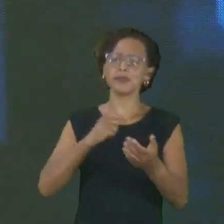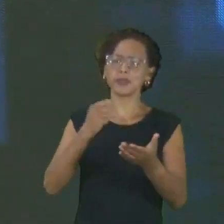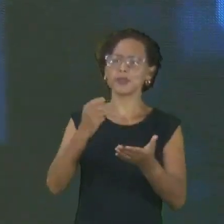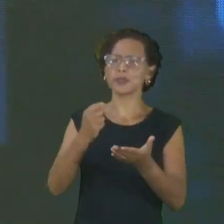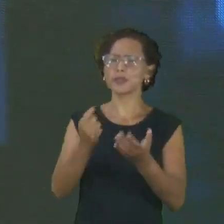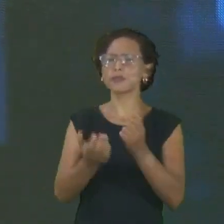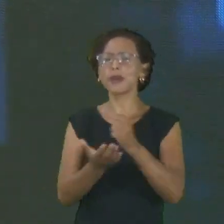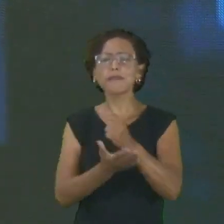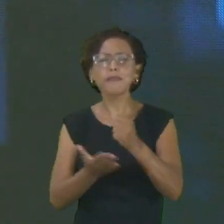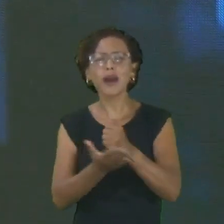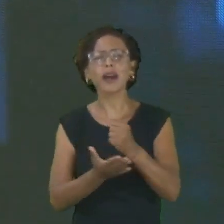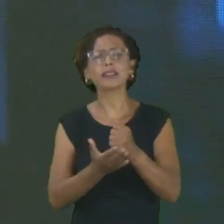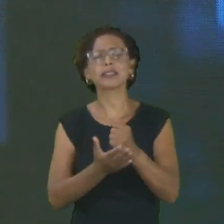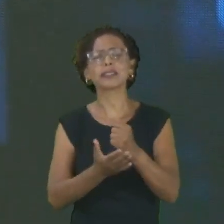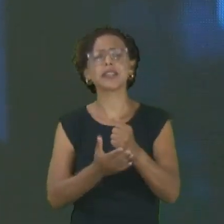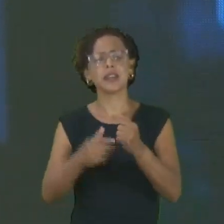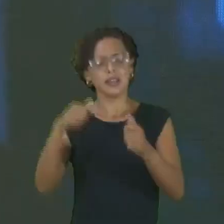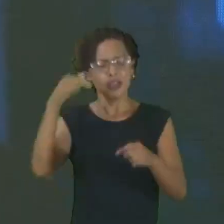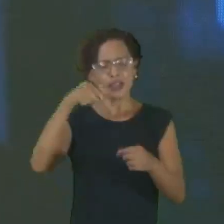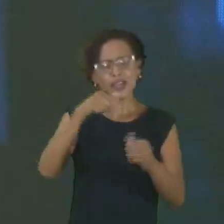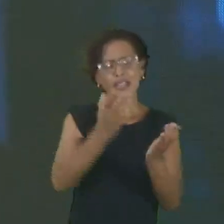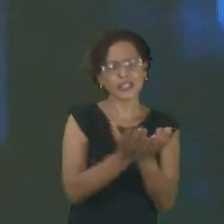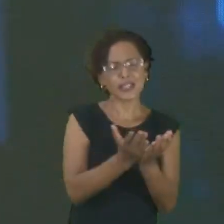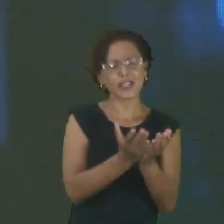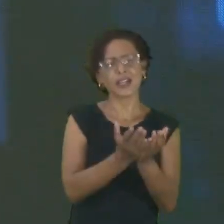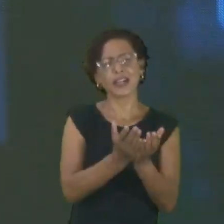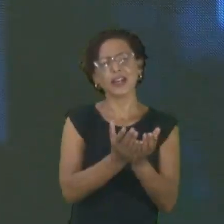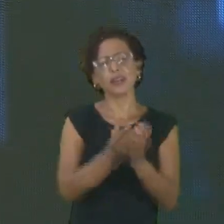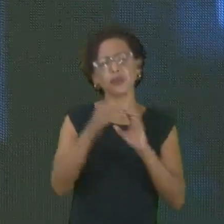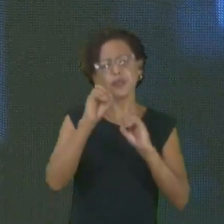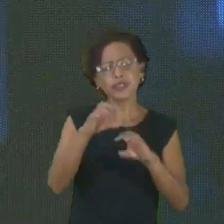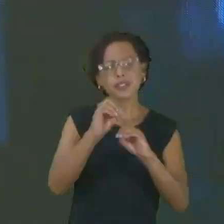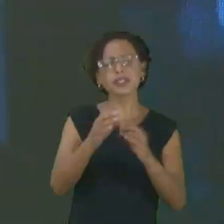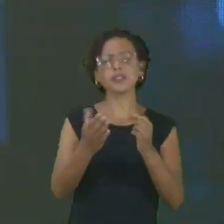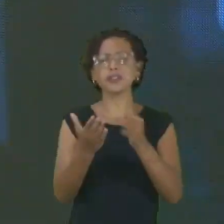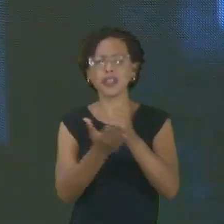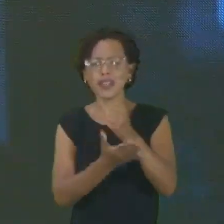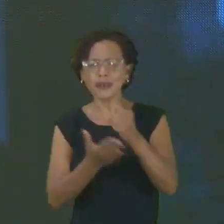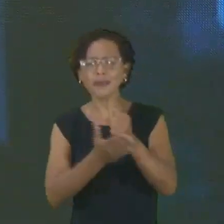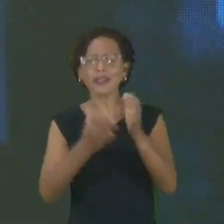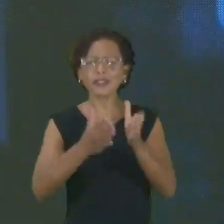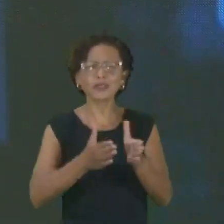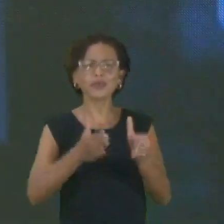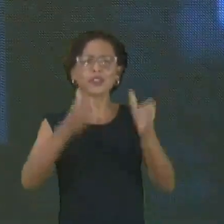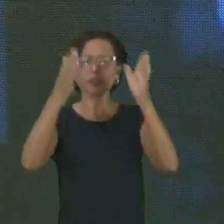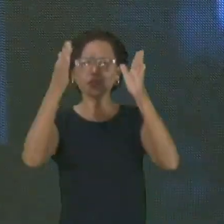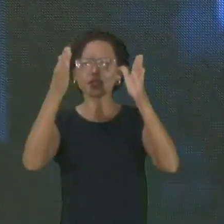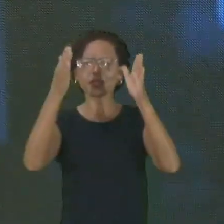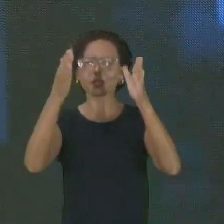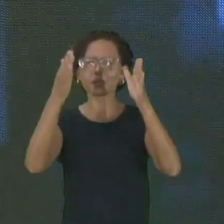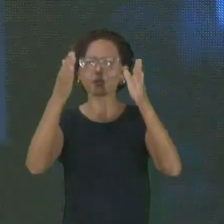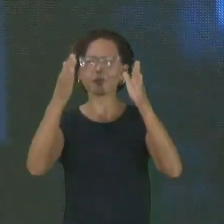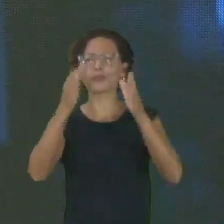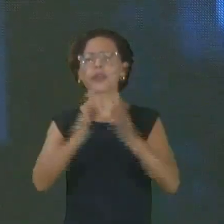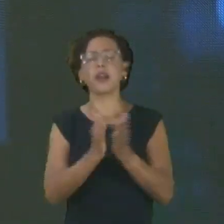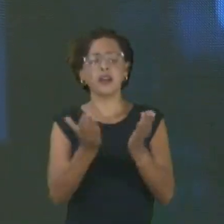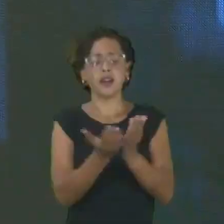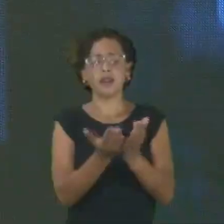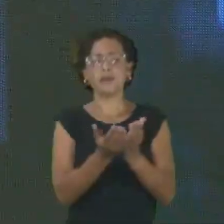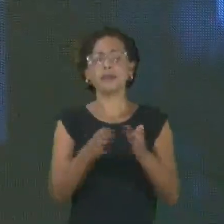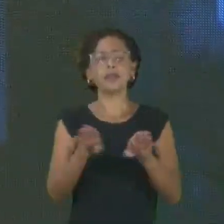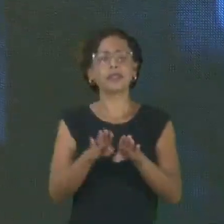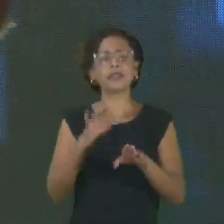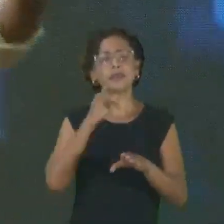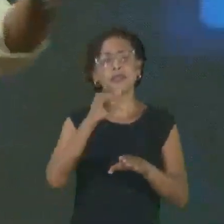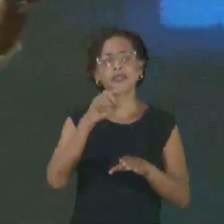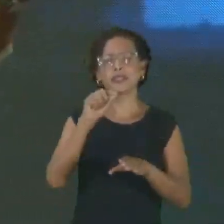Essa é a base do edifício. Aí Paulo diz que Jesus é a pedra angular. Olhe para cá, eu vou te explicar isso.